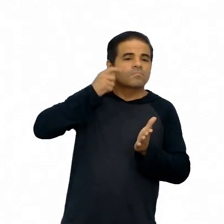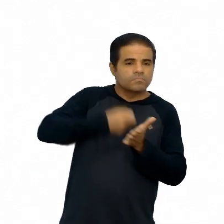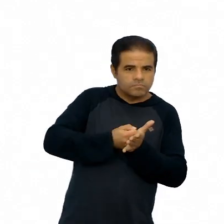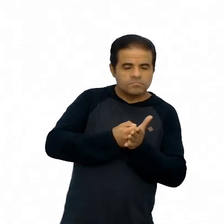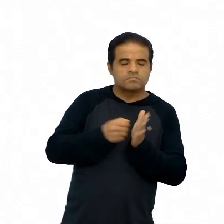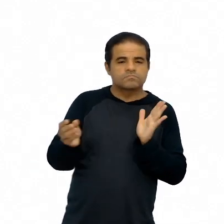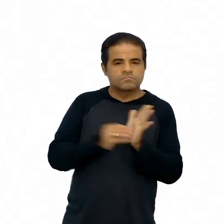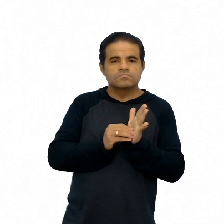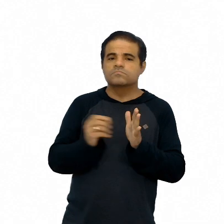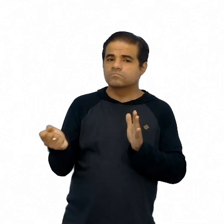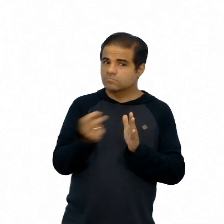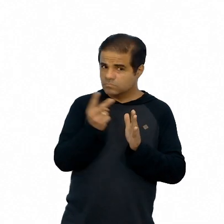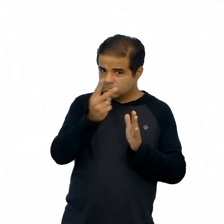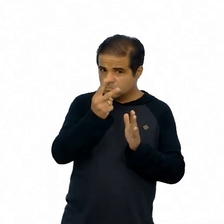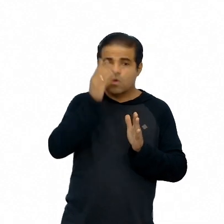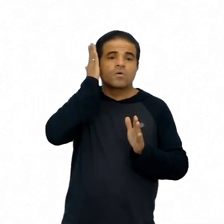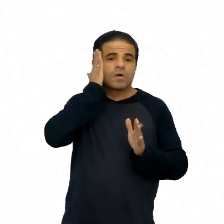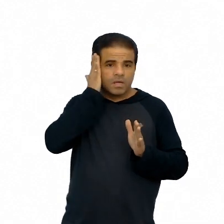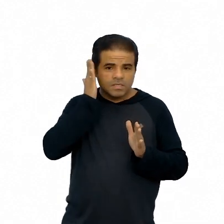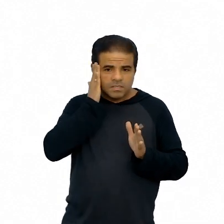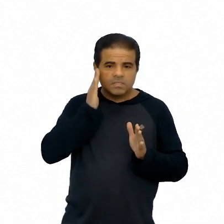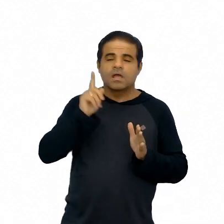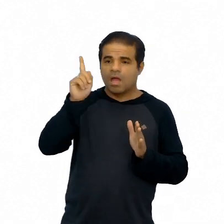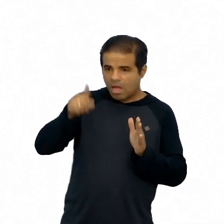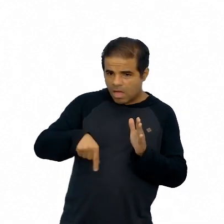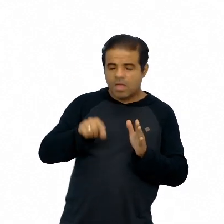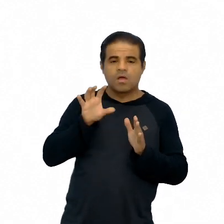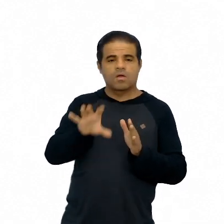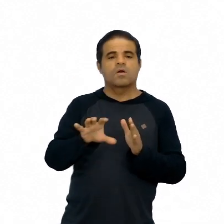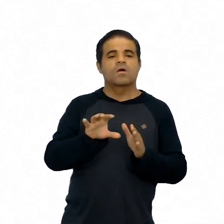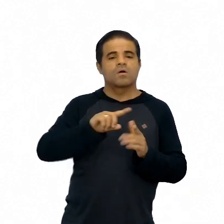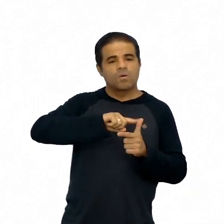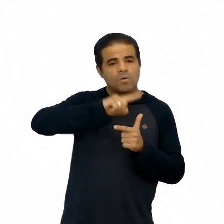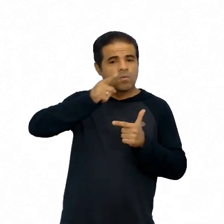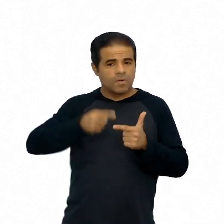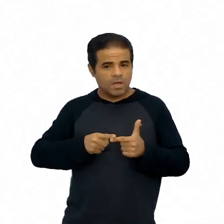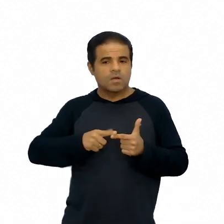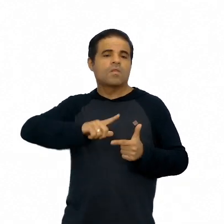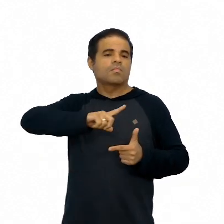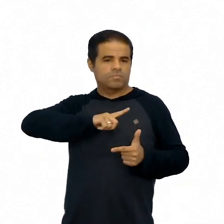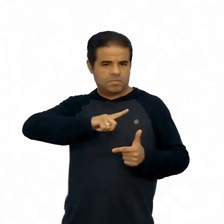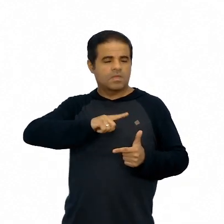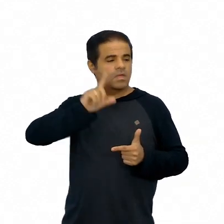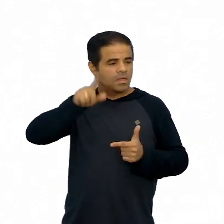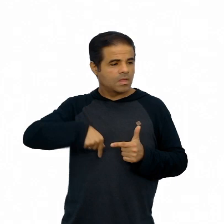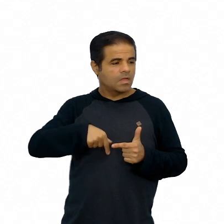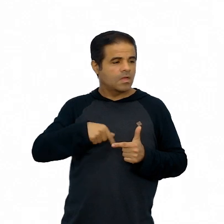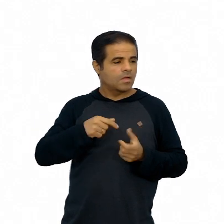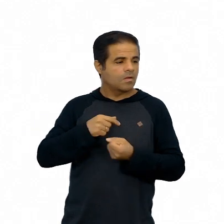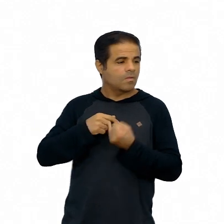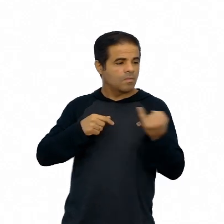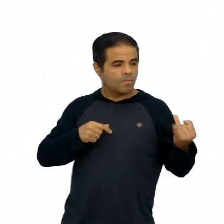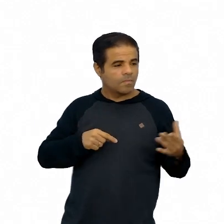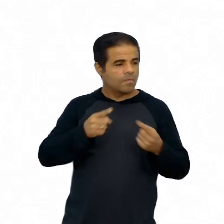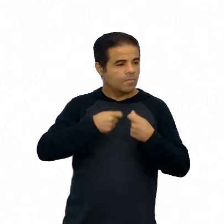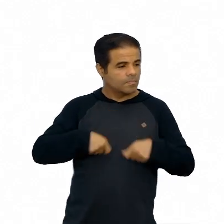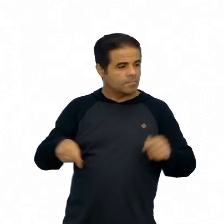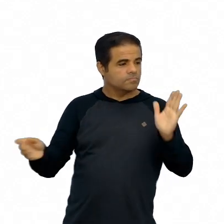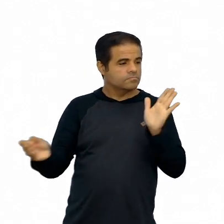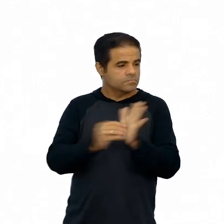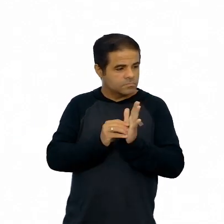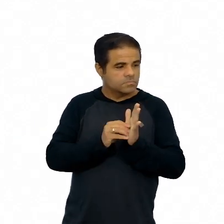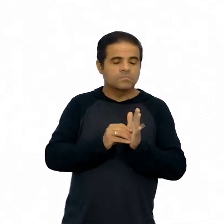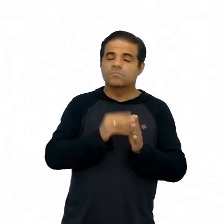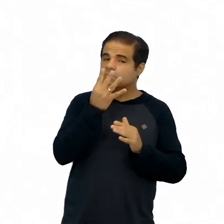esses valores para nós, né? Então, eu já sei que aí que no nosso caso, o ângulo que nós temos aqui em questão, ele vai ser quanto? Que eu vou ter que colocar. Então,